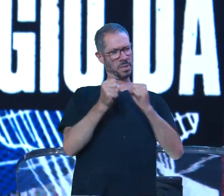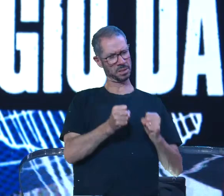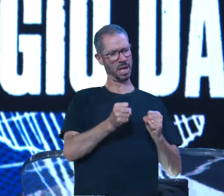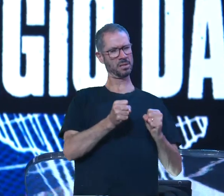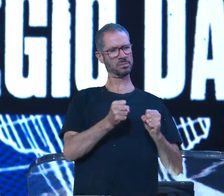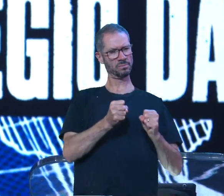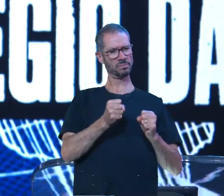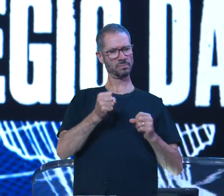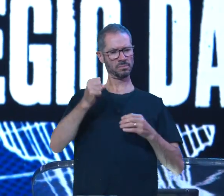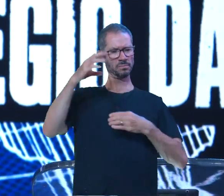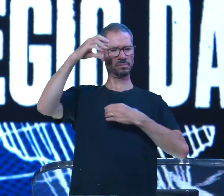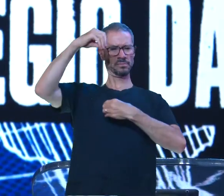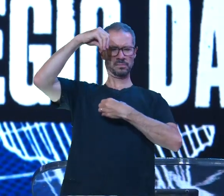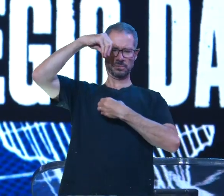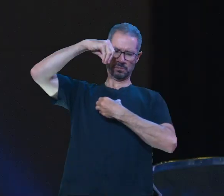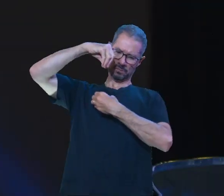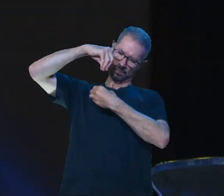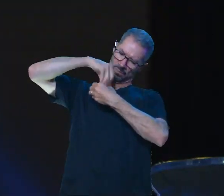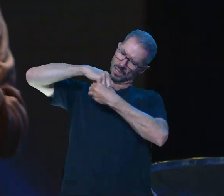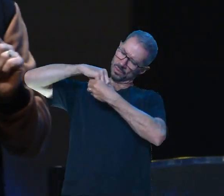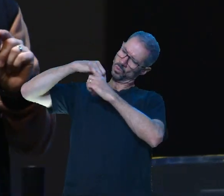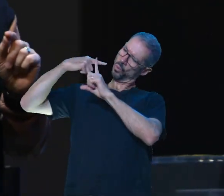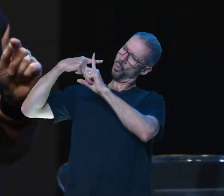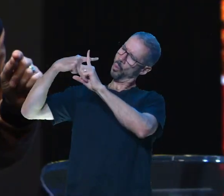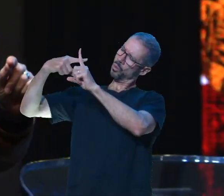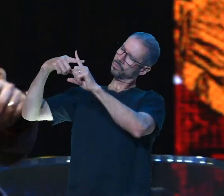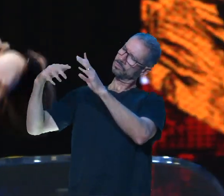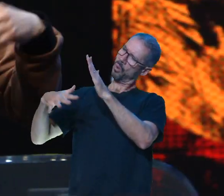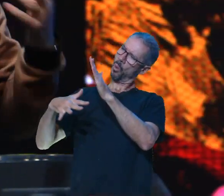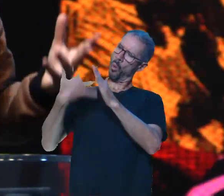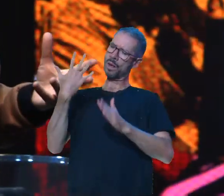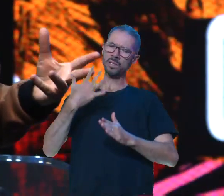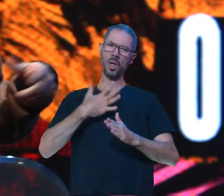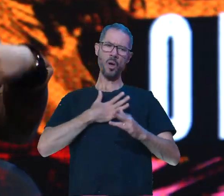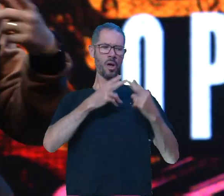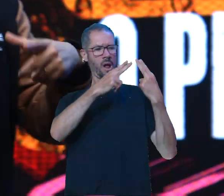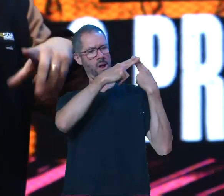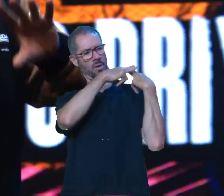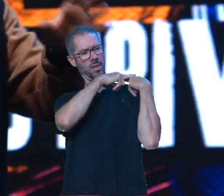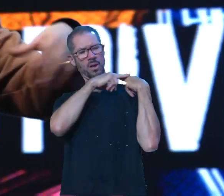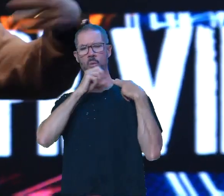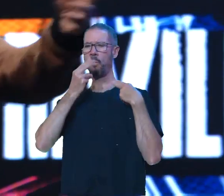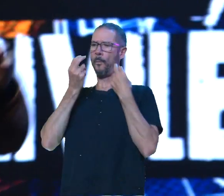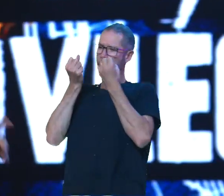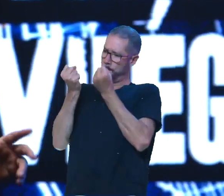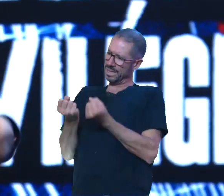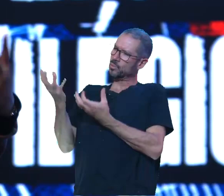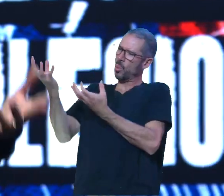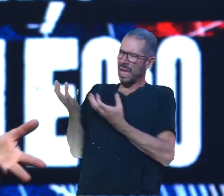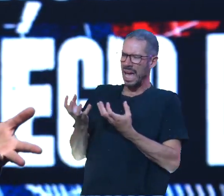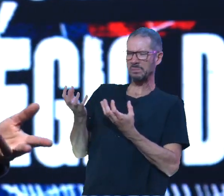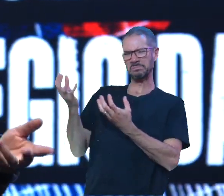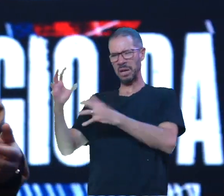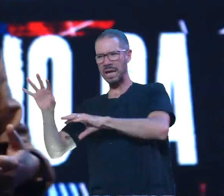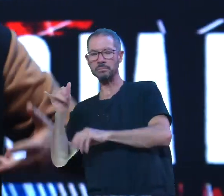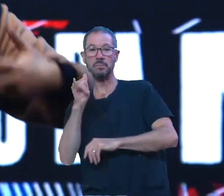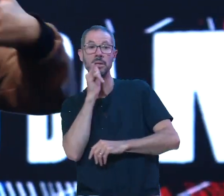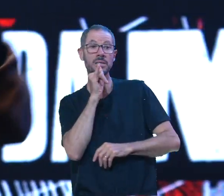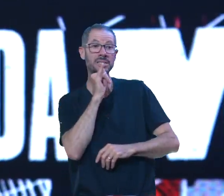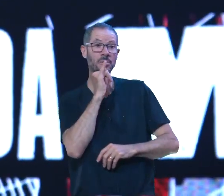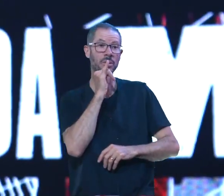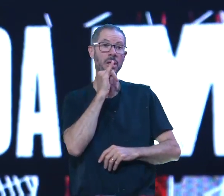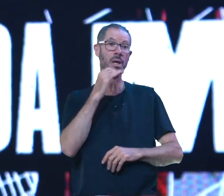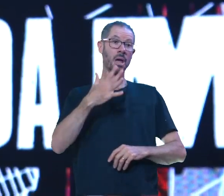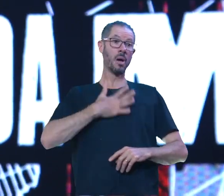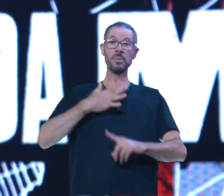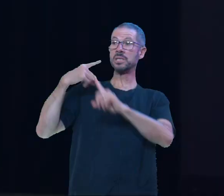colocar dentro da minha própria cruz quais são as minhas responsabilidades ou pesos que eu quero ou não carregar. Por exemplo, eu vou colocar